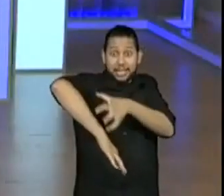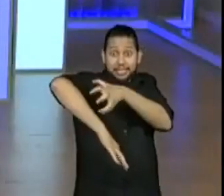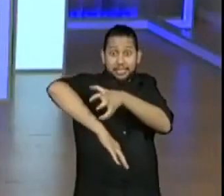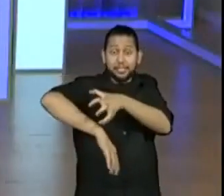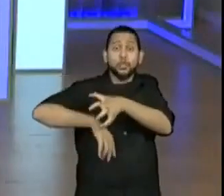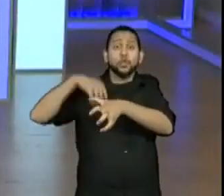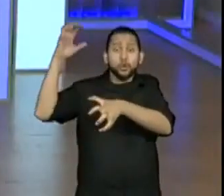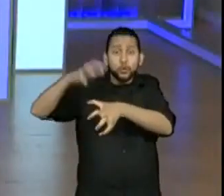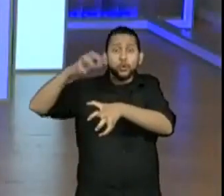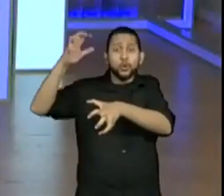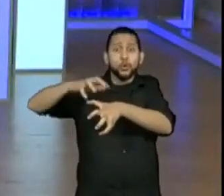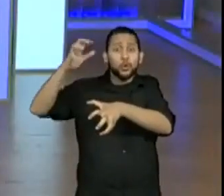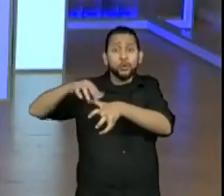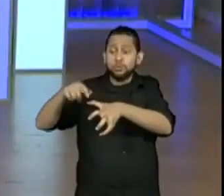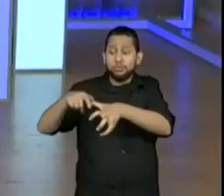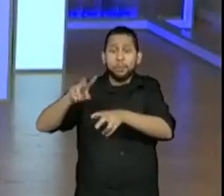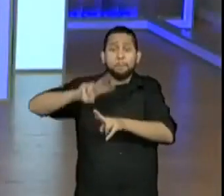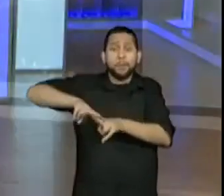pode